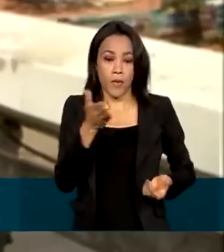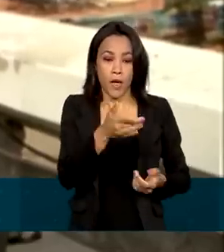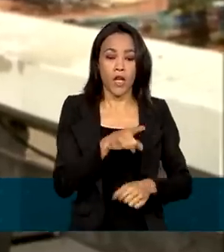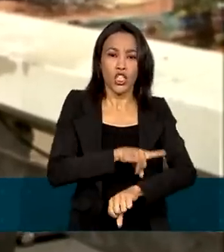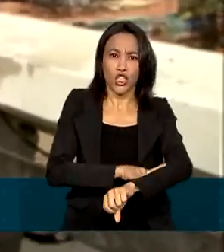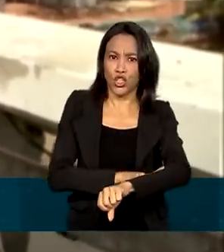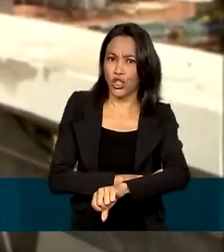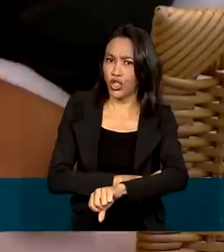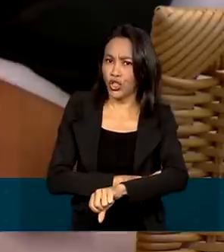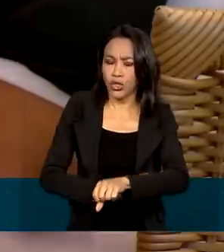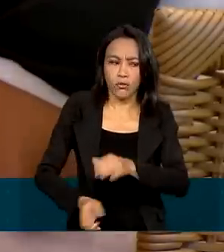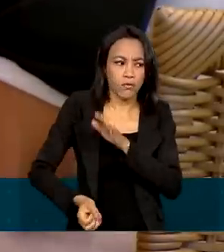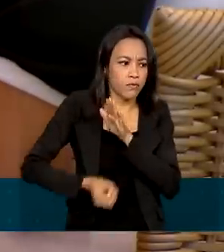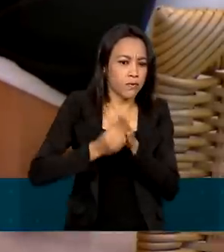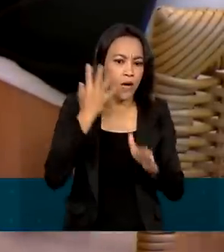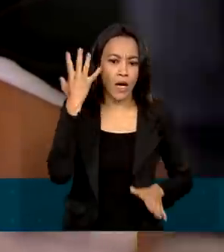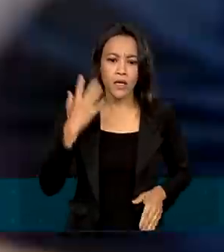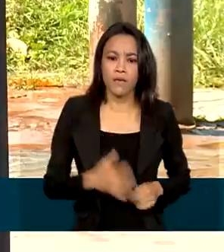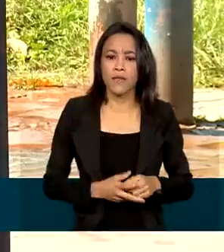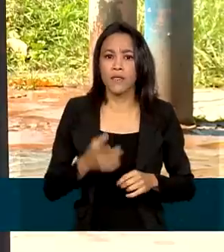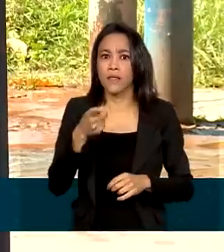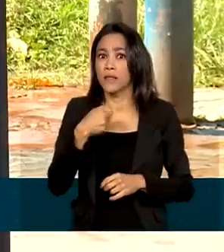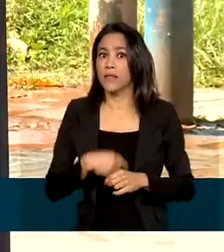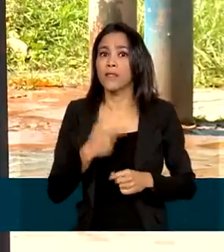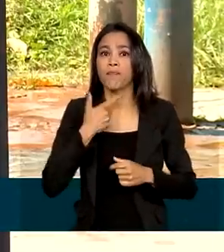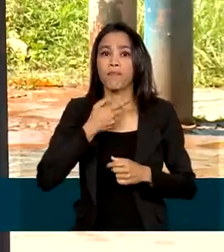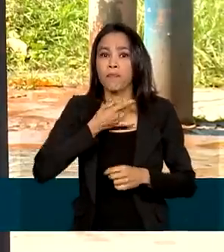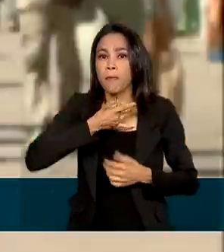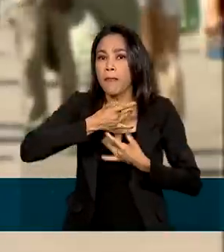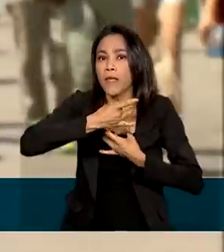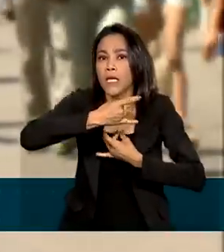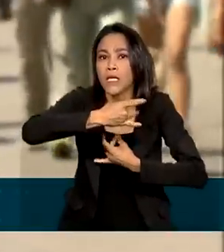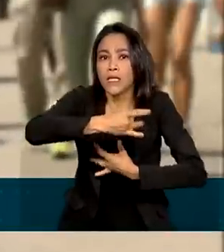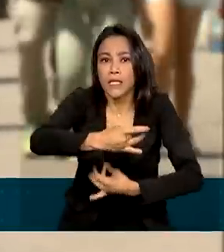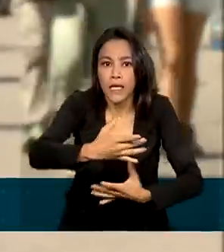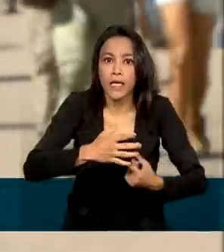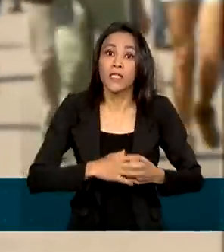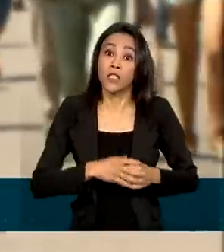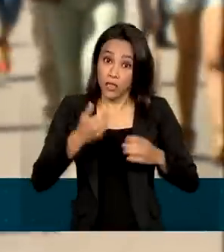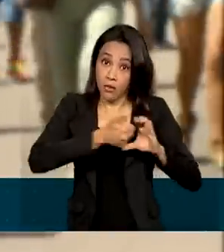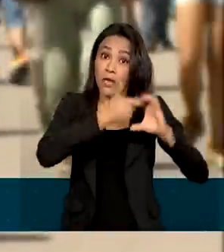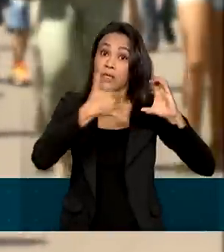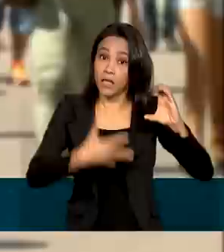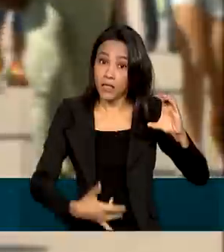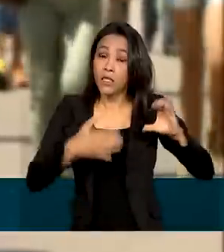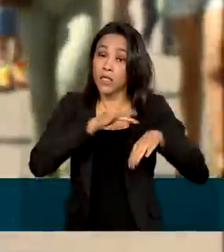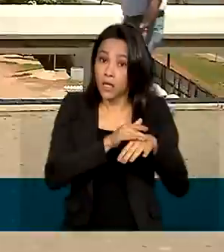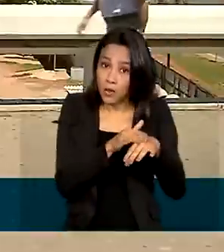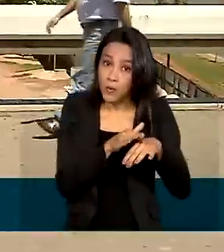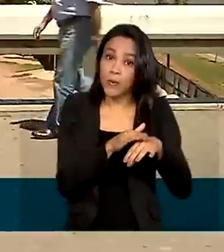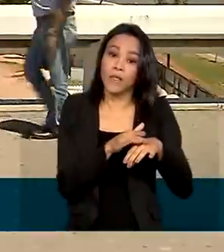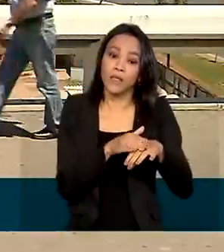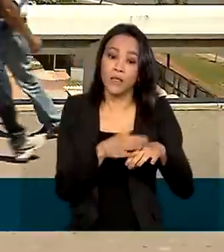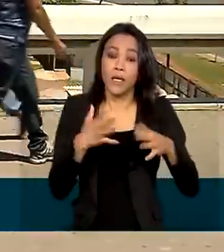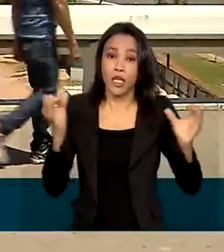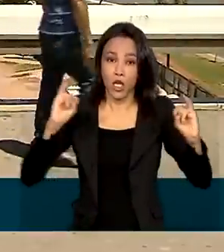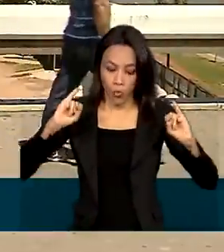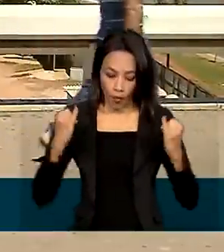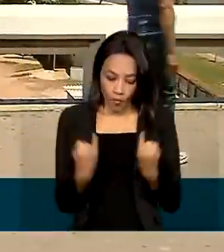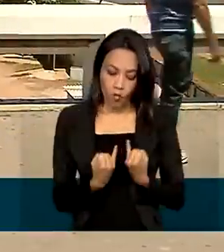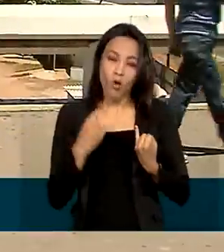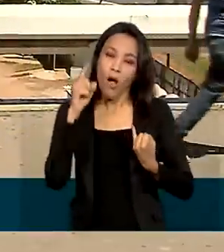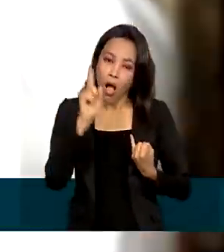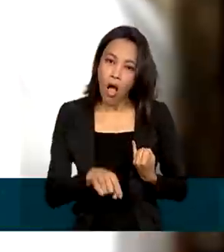urinar diversas vezes, fome anormal, sede constante e perda de peso estão entre os sintomas mais comuns